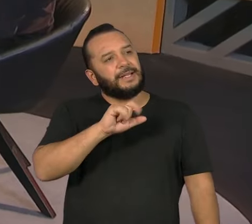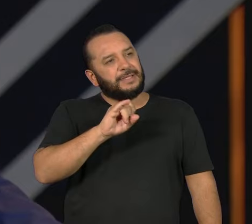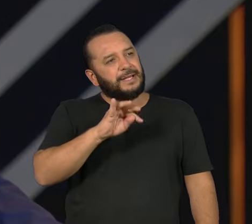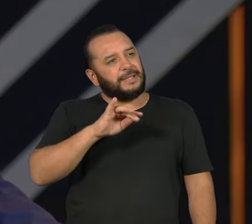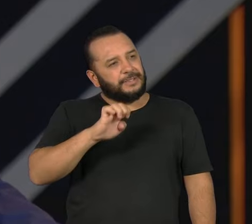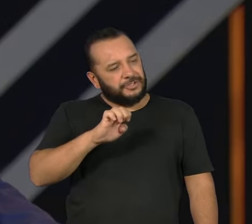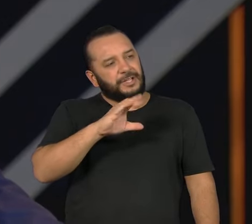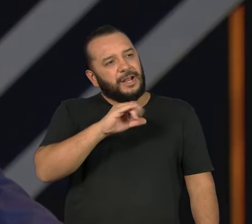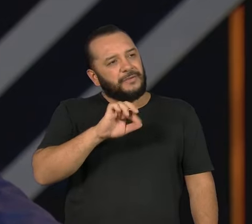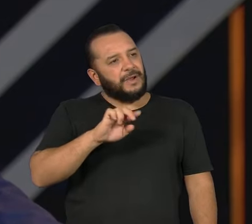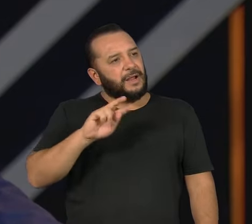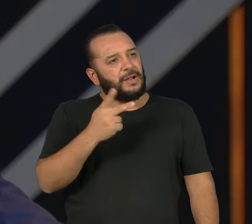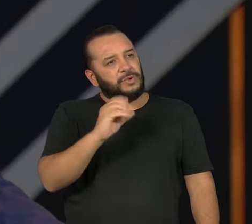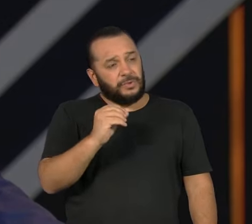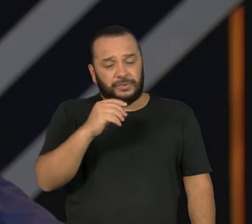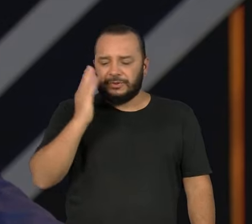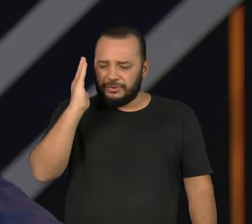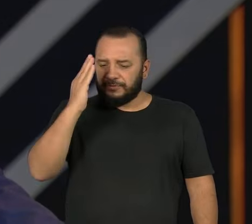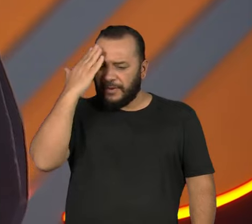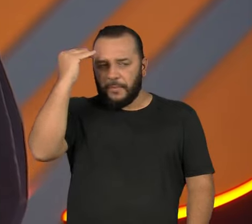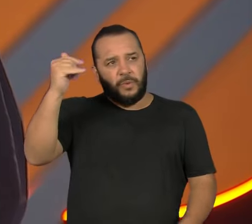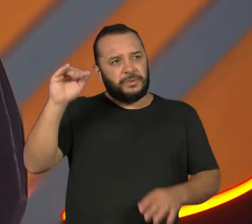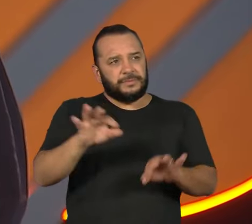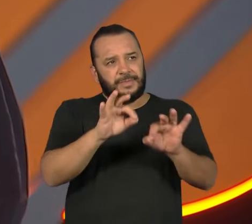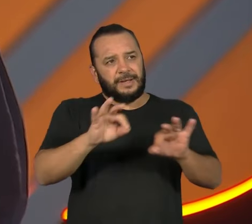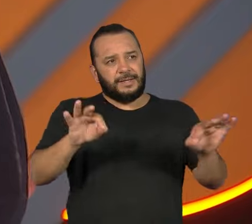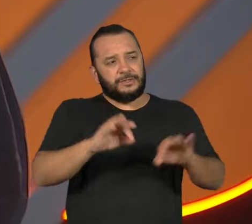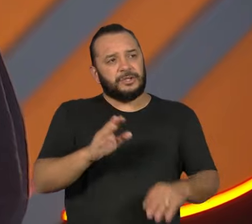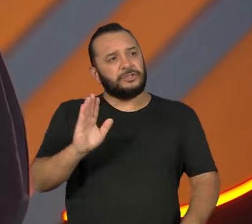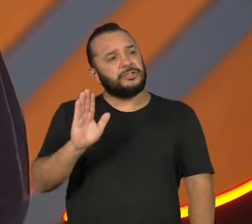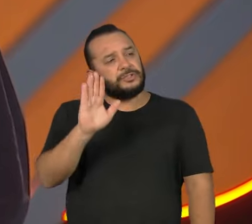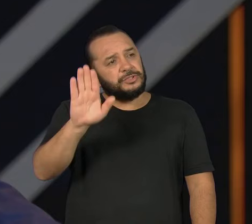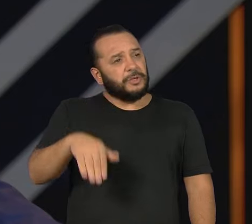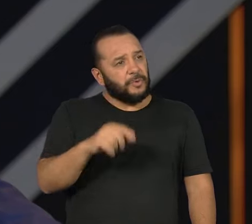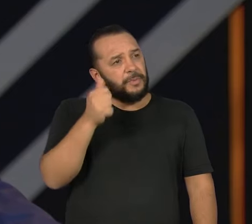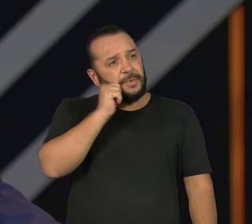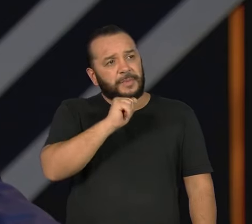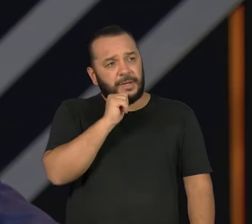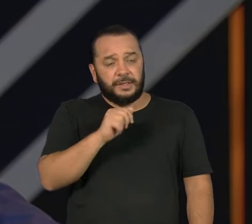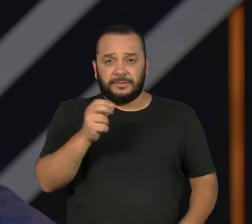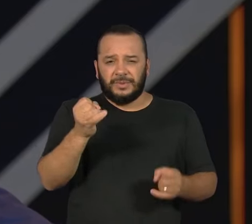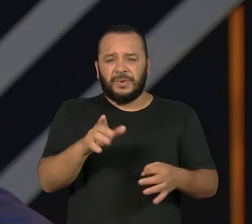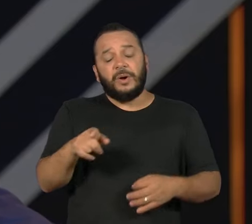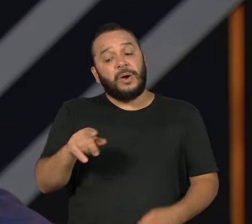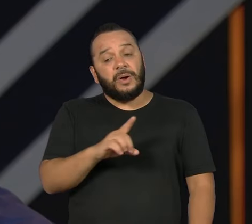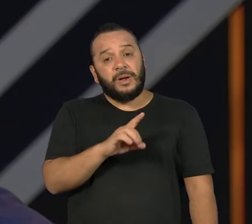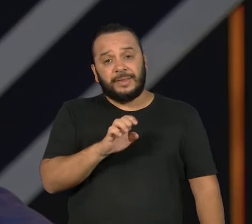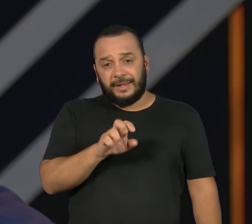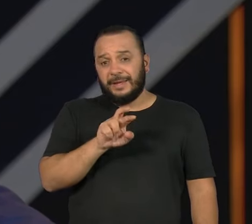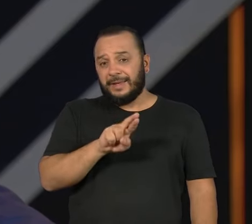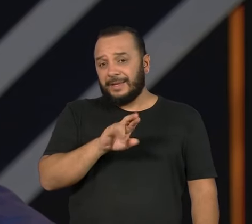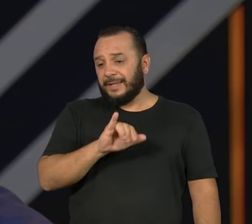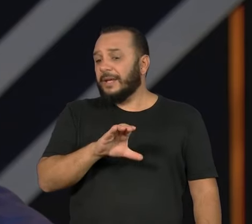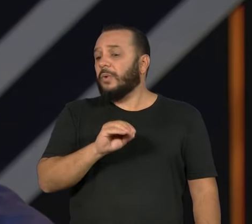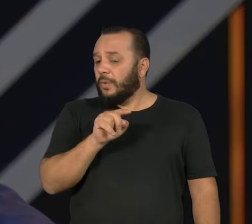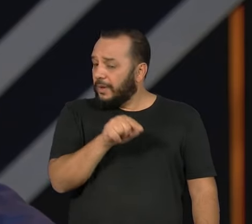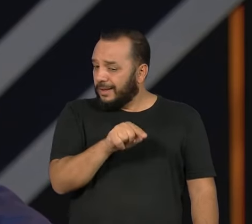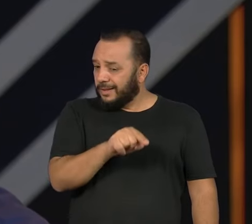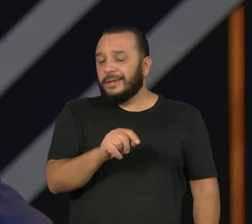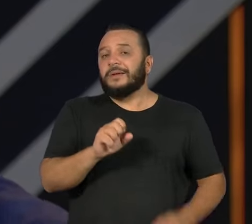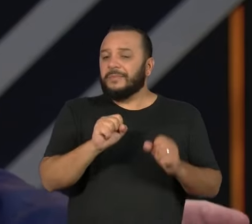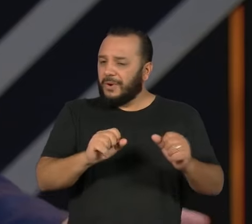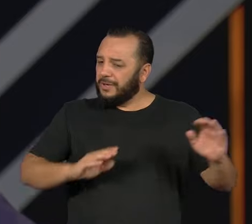Sim, maestro. Sim, grande. Um dos maiores que a gente teve. Chegou na minha mãe e falou assim, Mercedes, olha, o Deriquinho tá na hora de ele